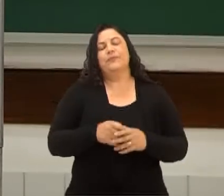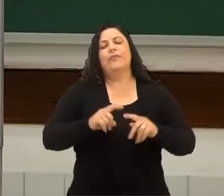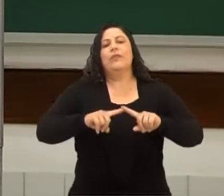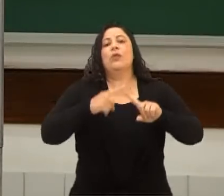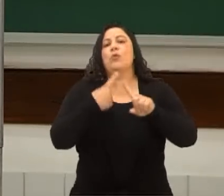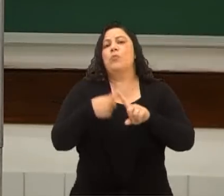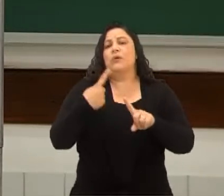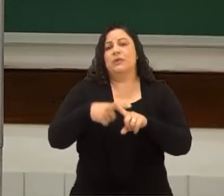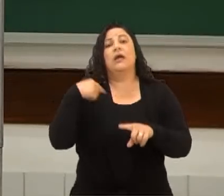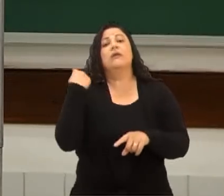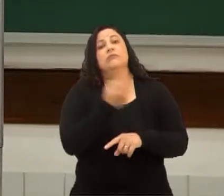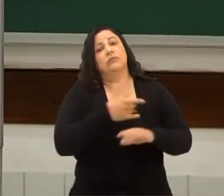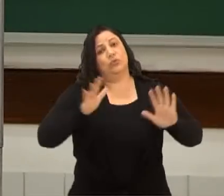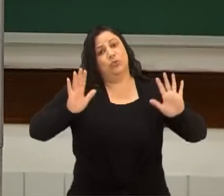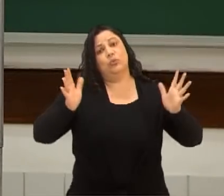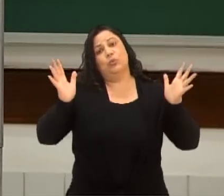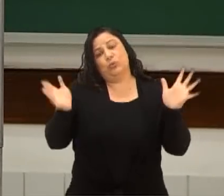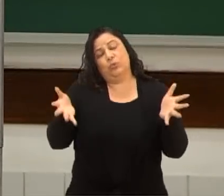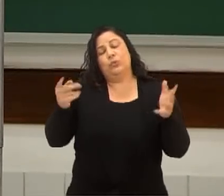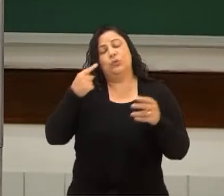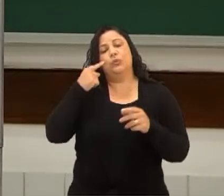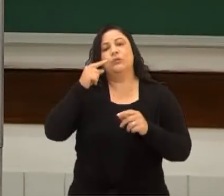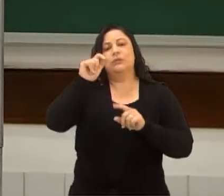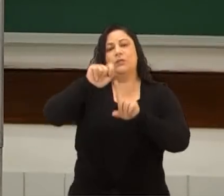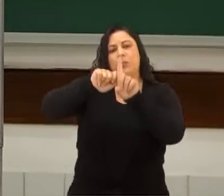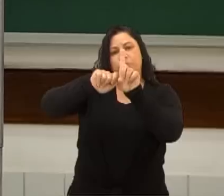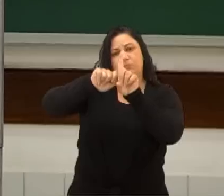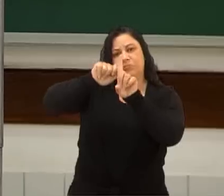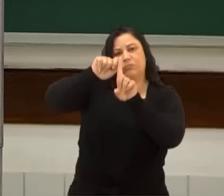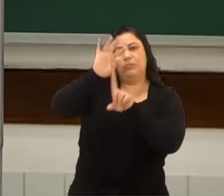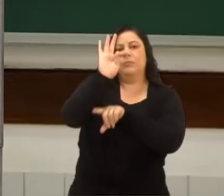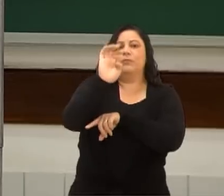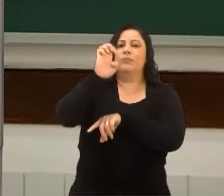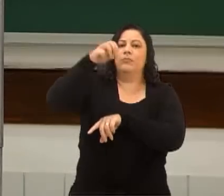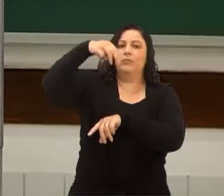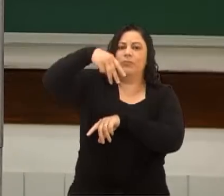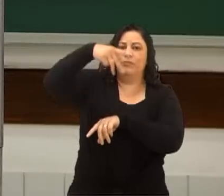já estamos numa zona térmica temperada.